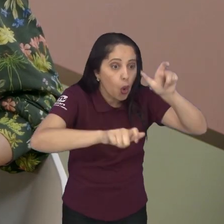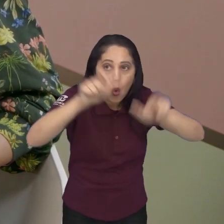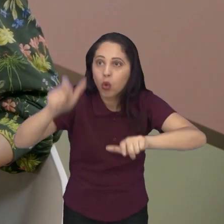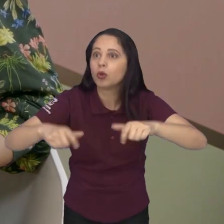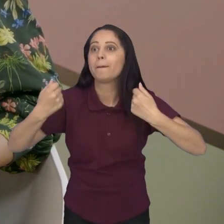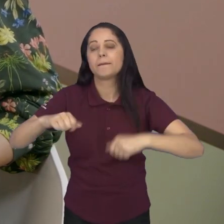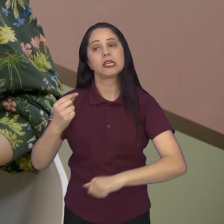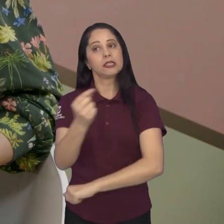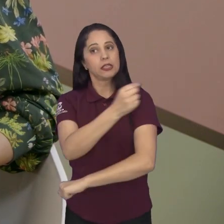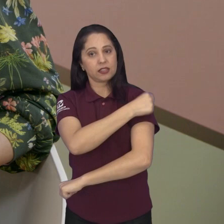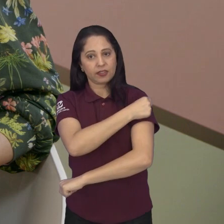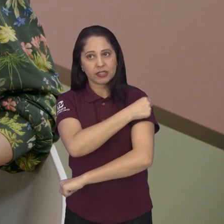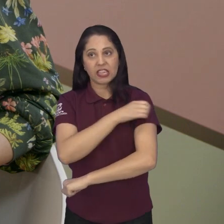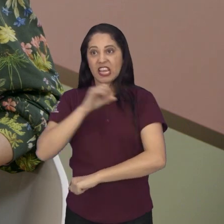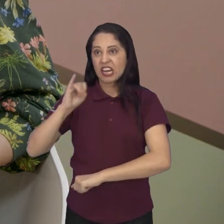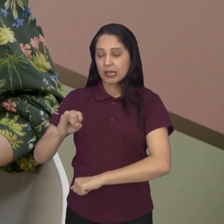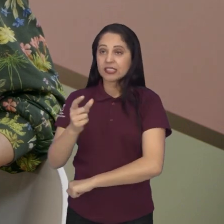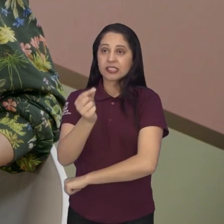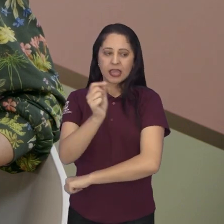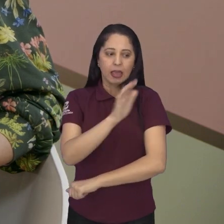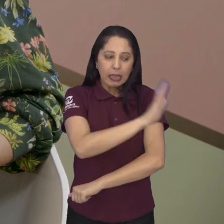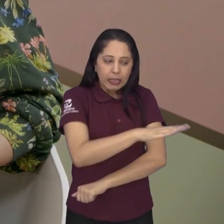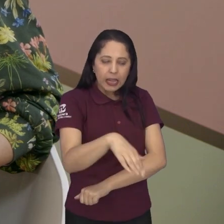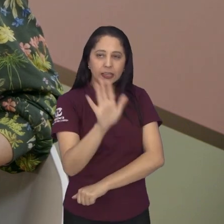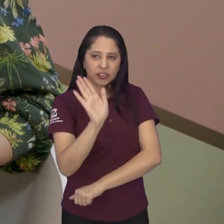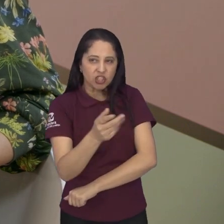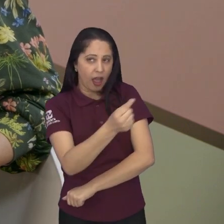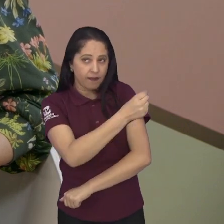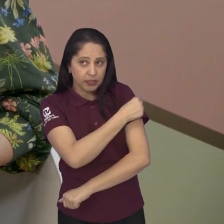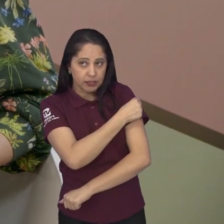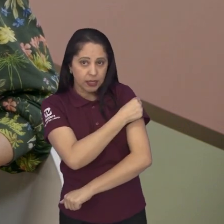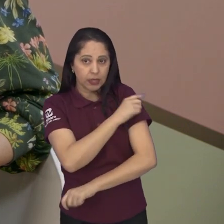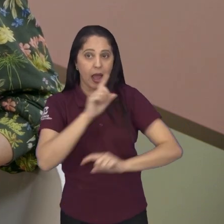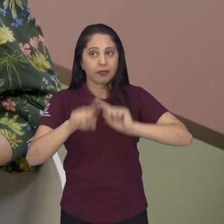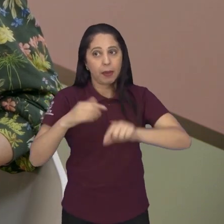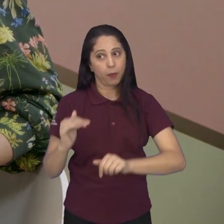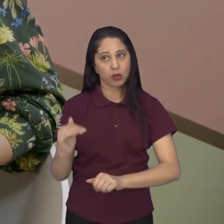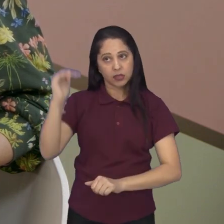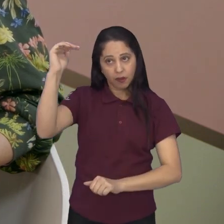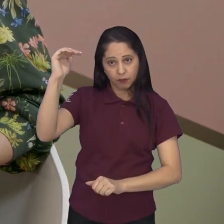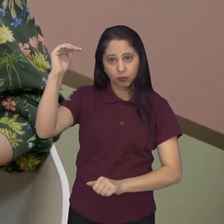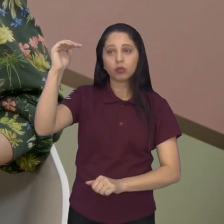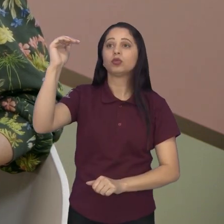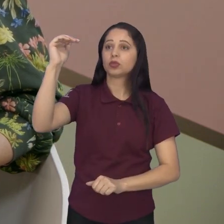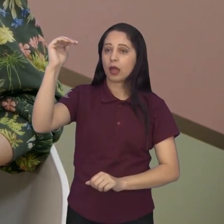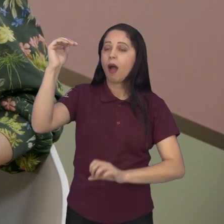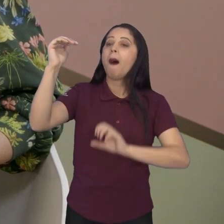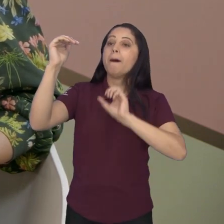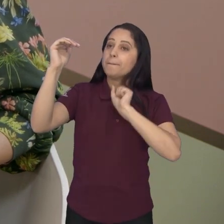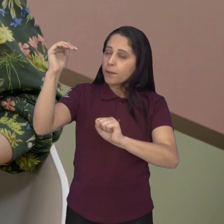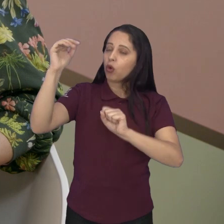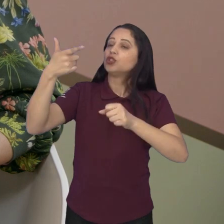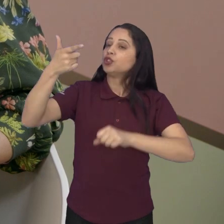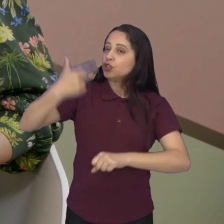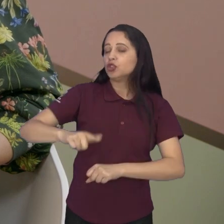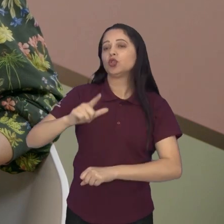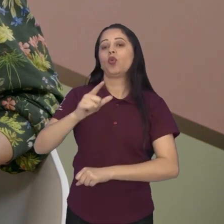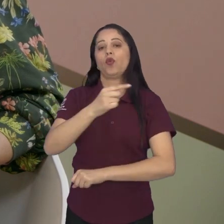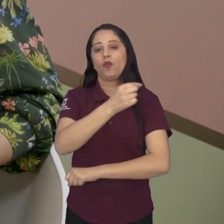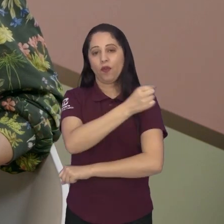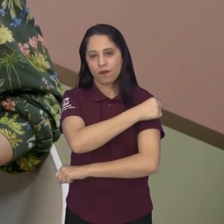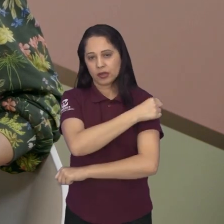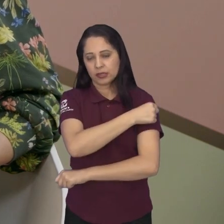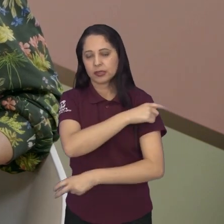deve vacinar. E se vacinou quando era criança, na fase adulta, a gente consegue até dosar os anticorpos